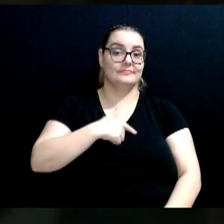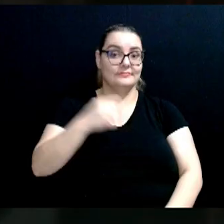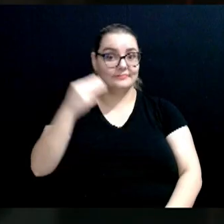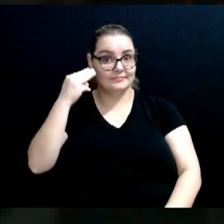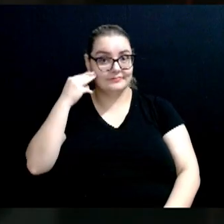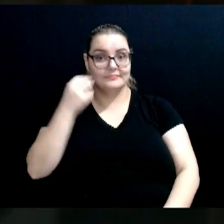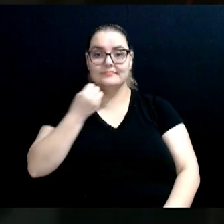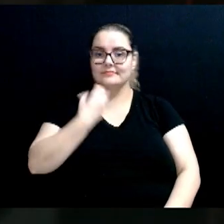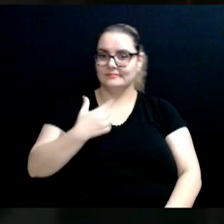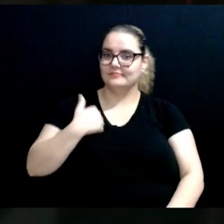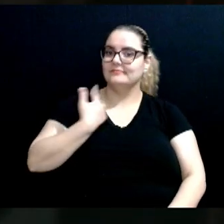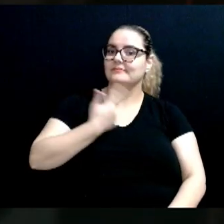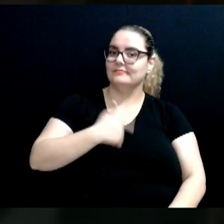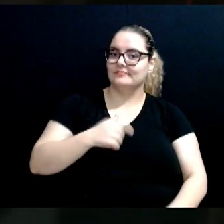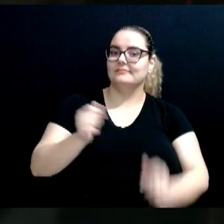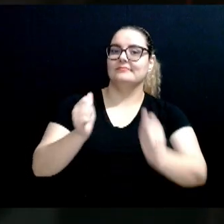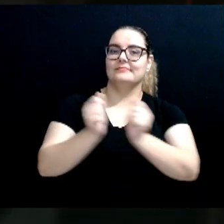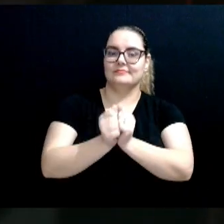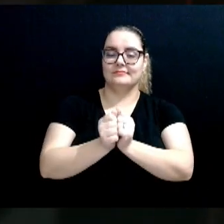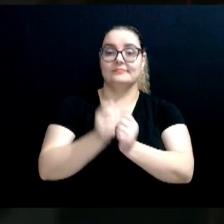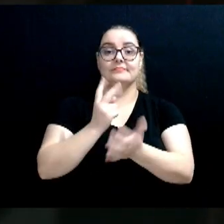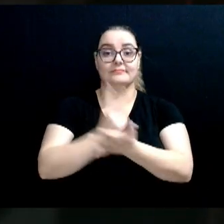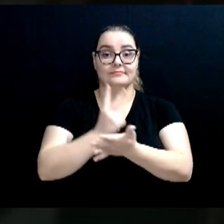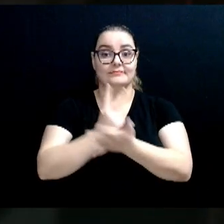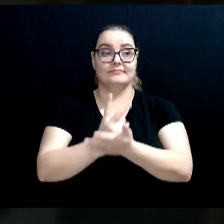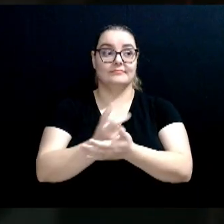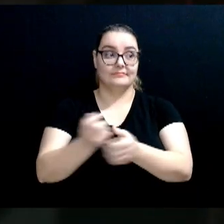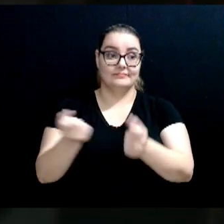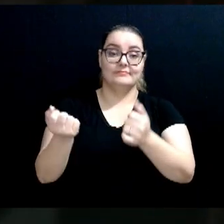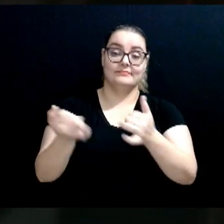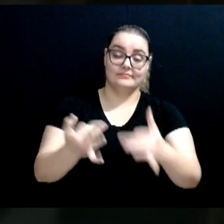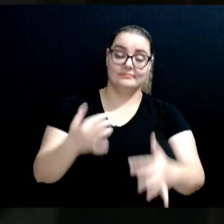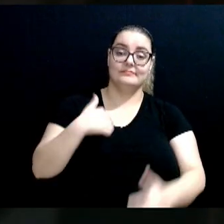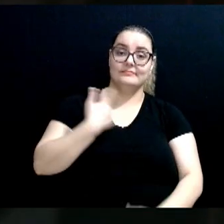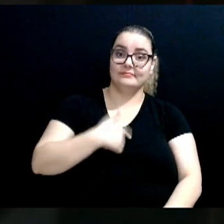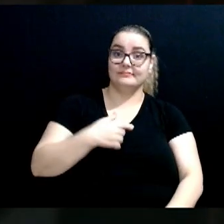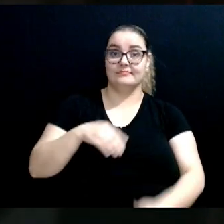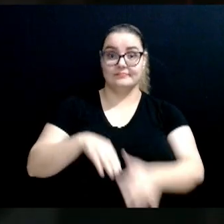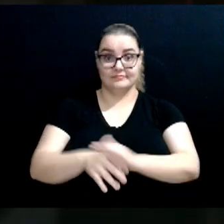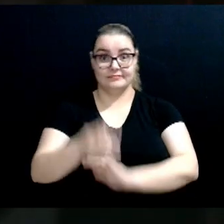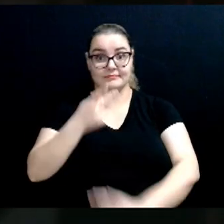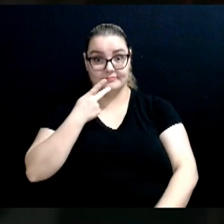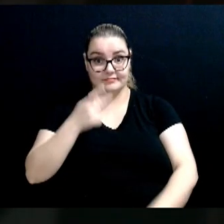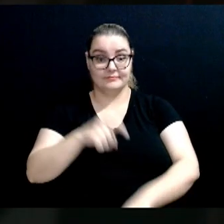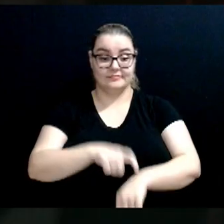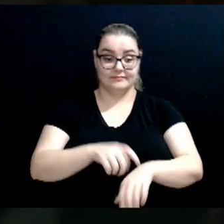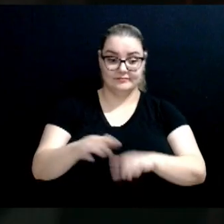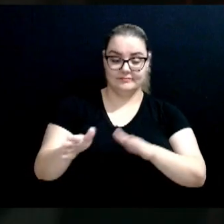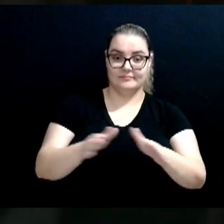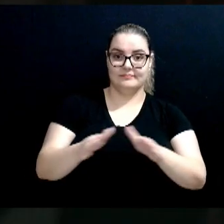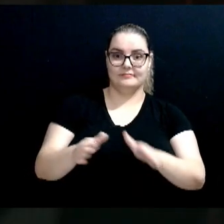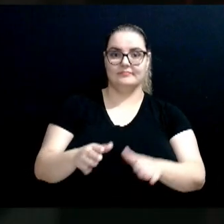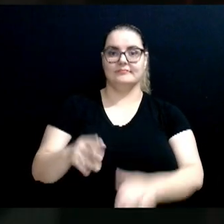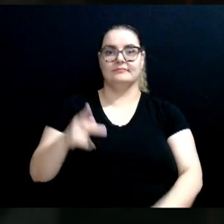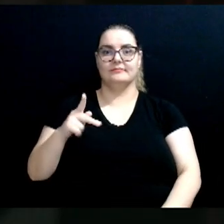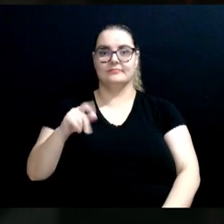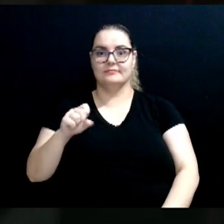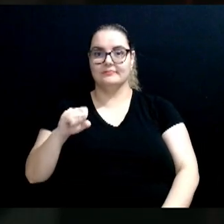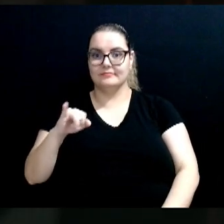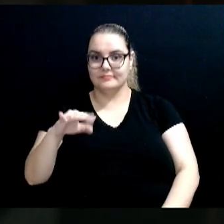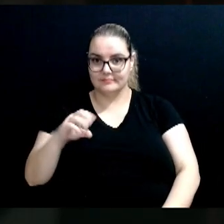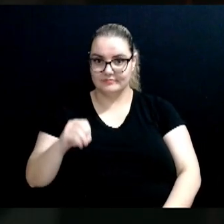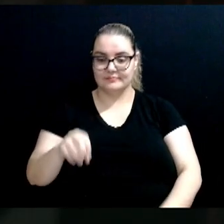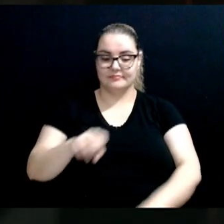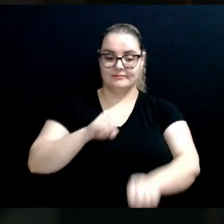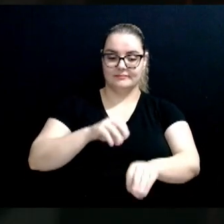porque vocês sempre nos orientam. Nós costumamos falar aqui que esse programa é um momento de psicoeducação. Quero lembrar que já está